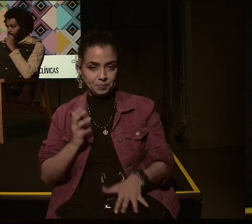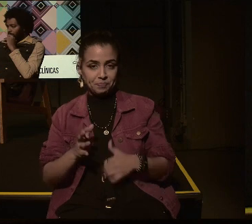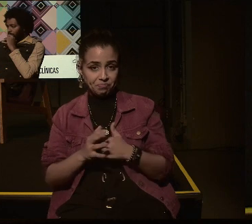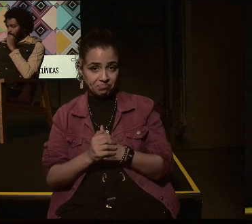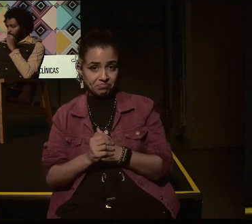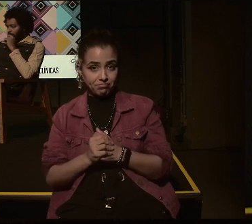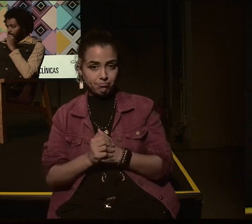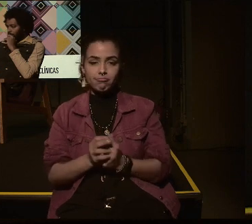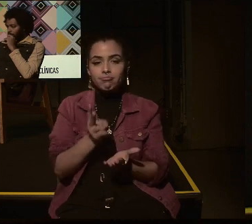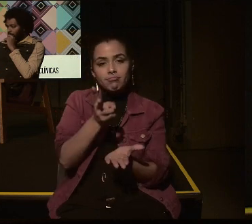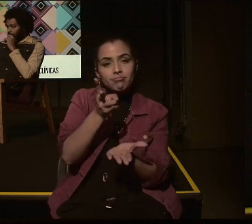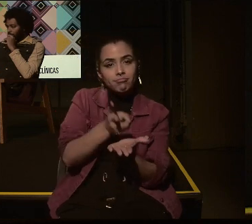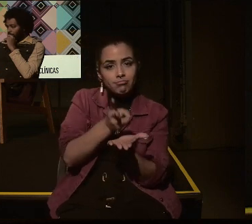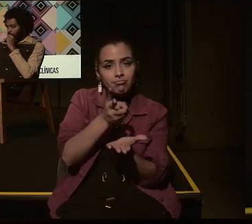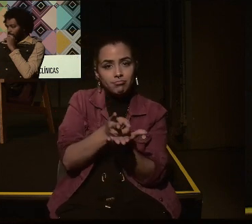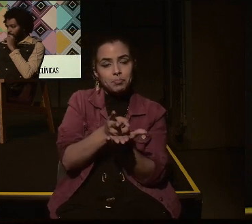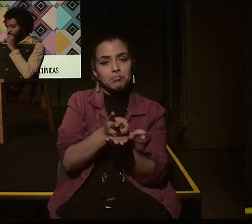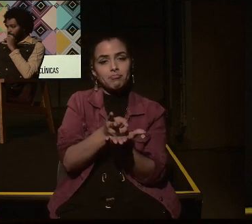E ao centro.